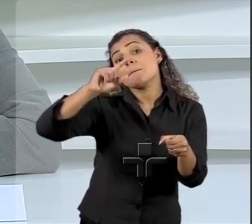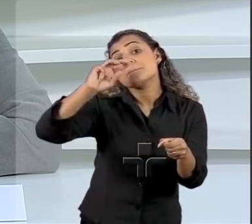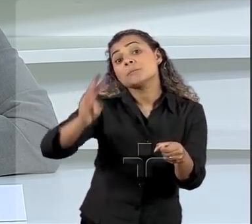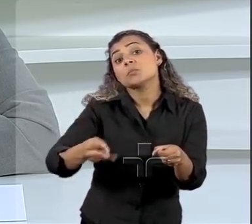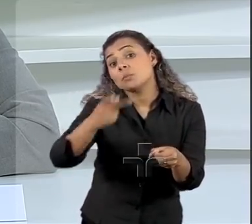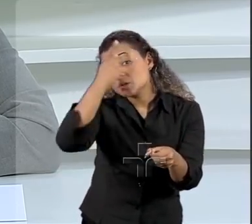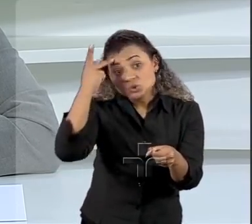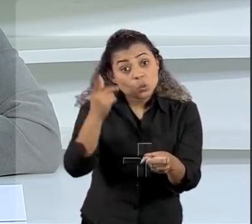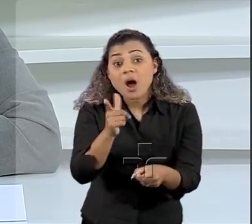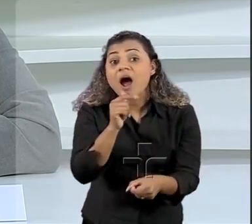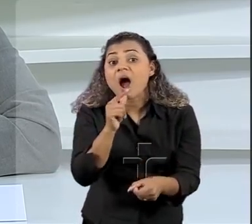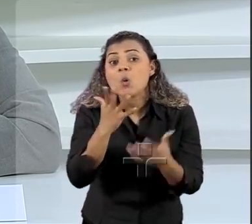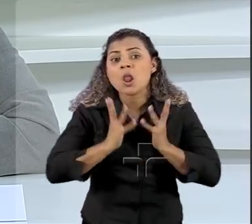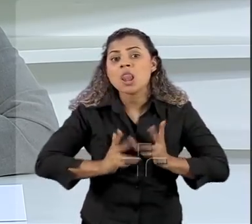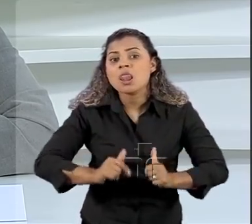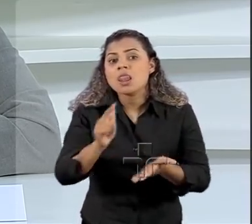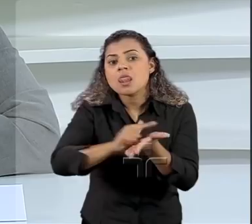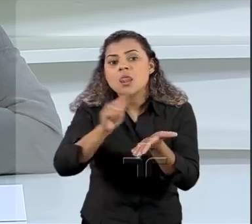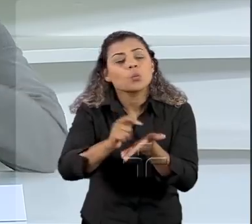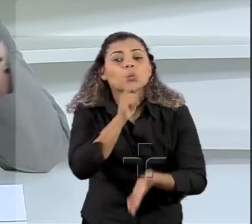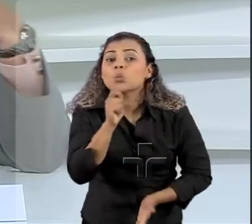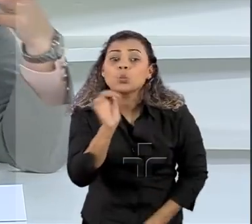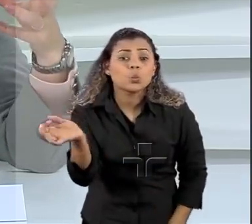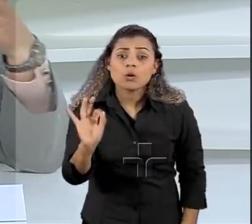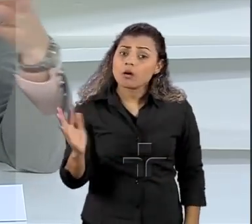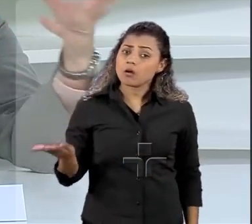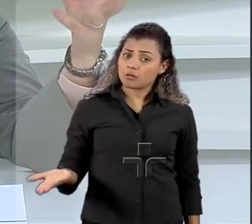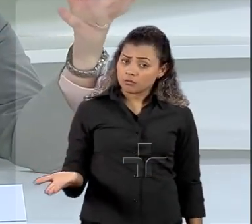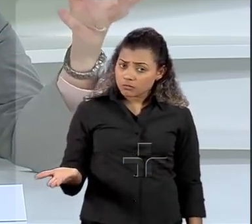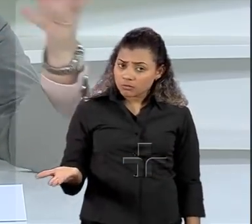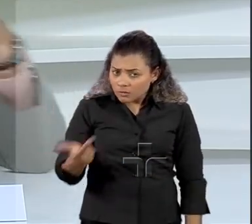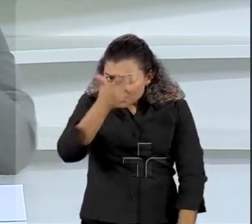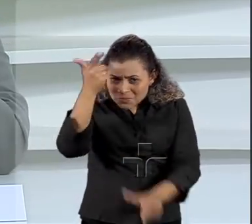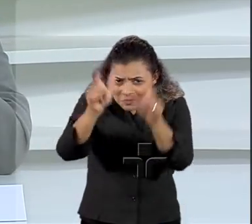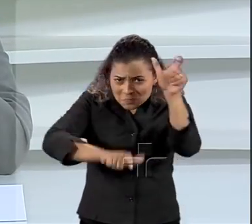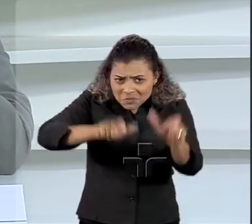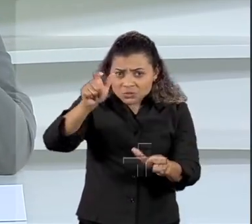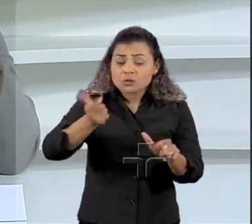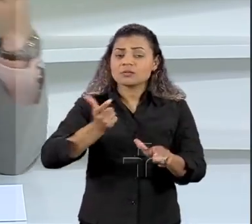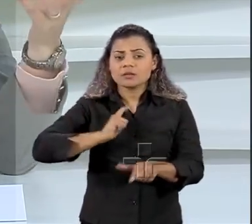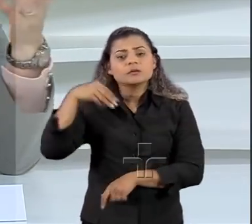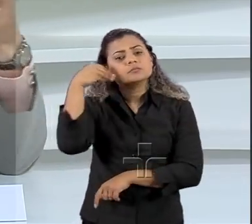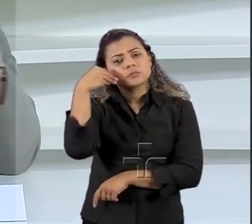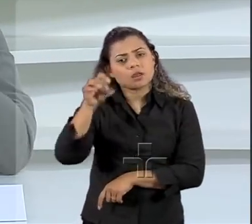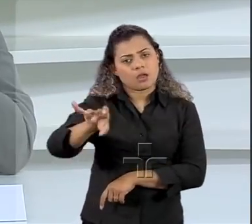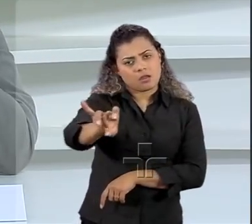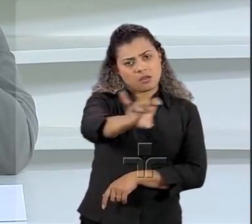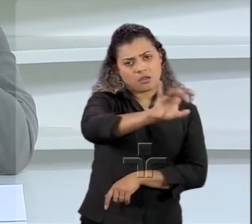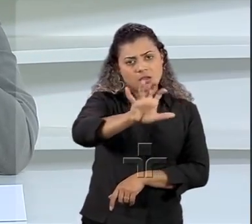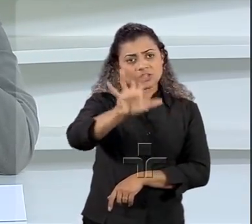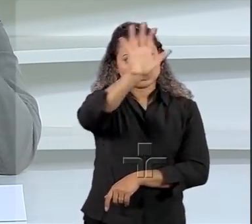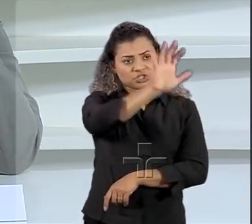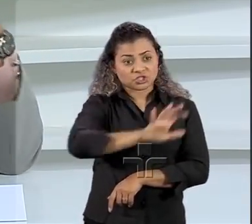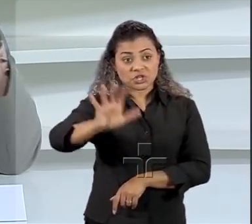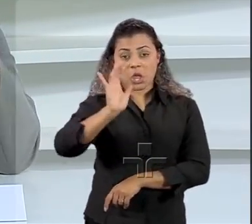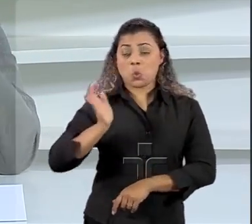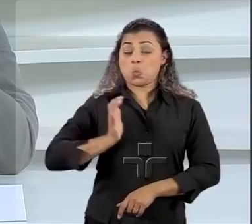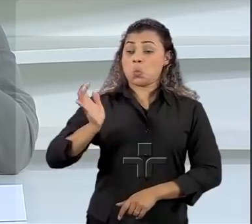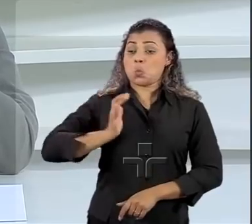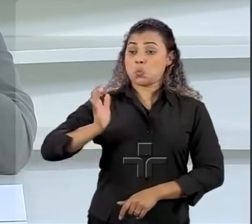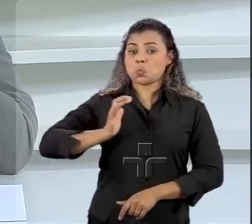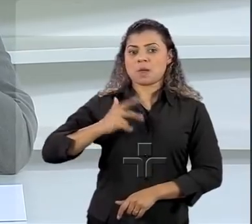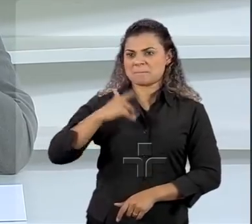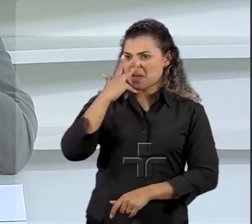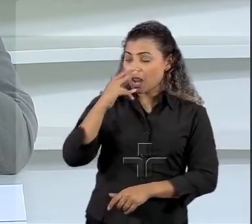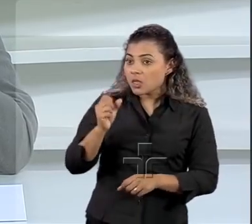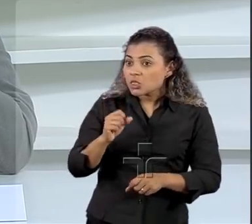água potável, né? Eu sei que assim, as pessoas que têm experiências em estados que são mais ricos, isso pode parecer